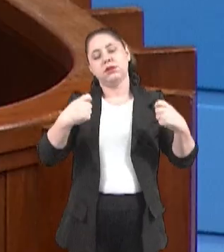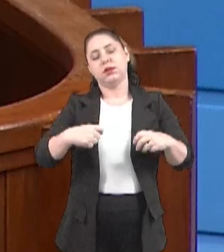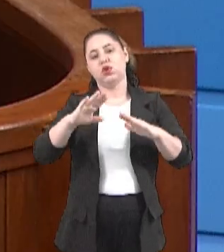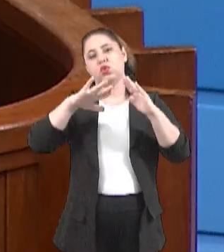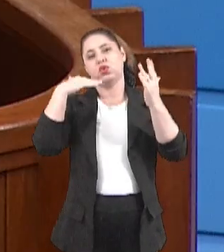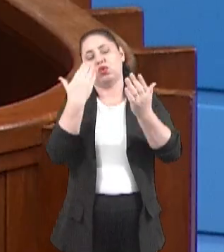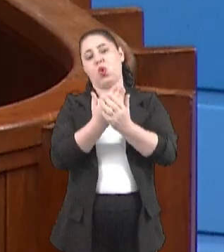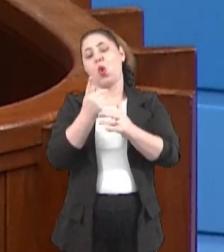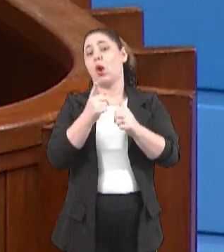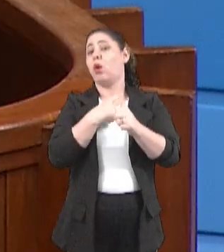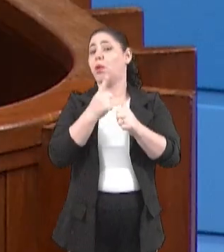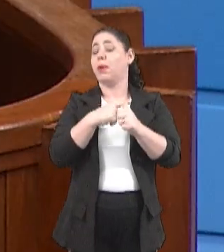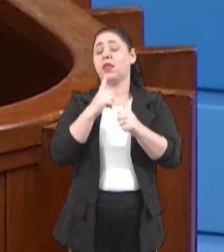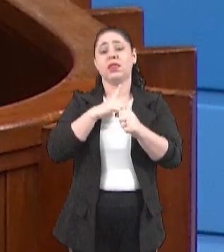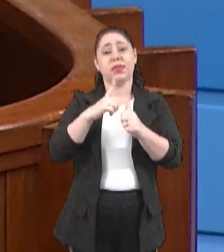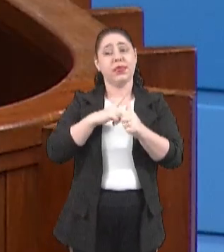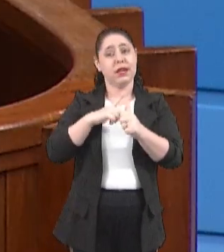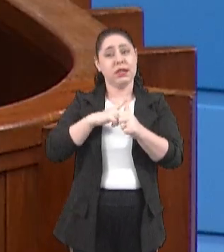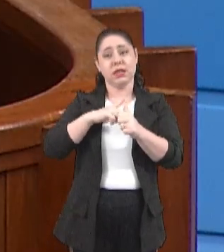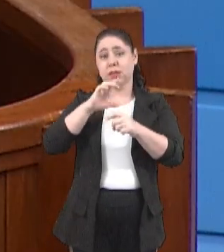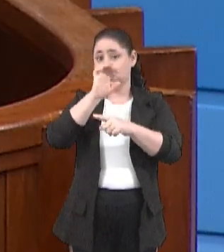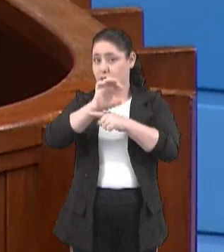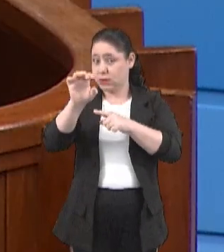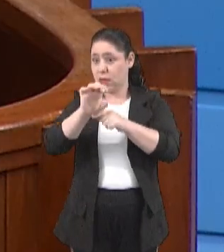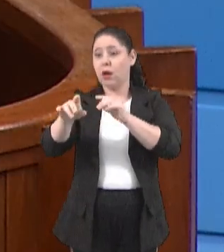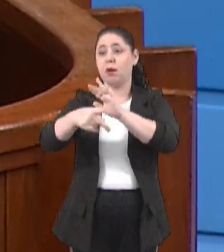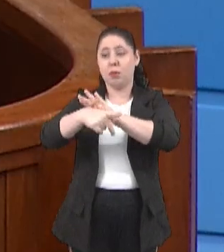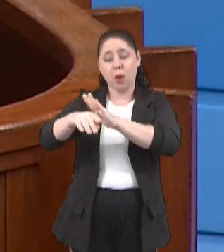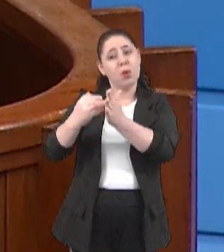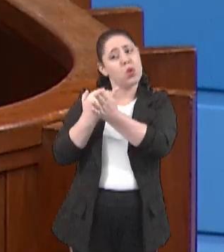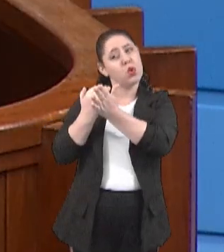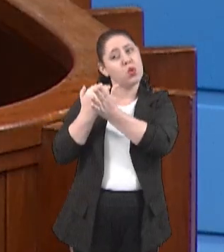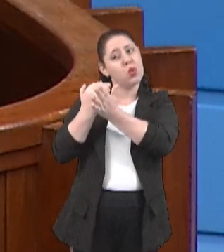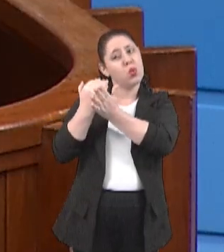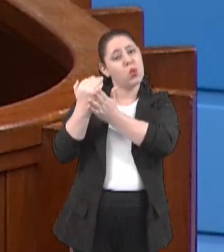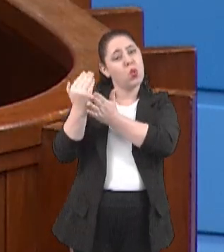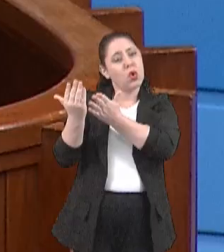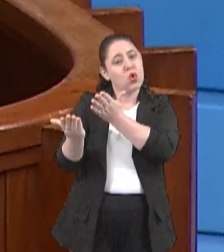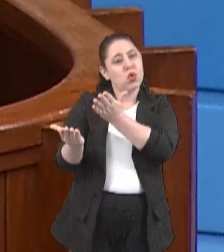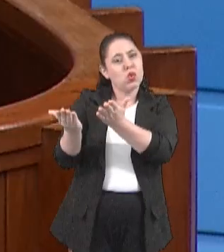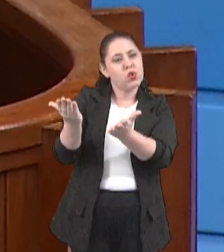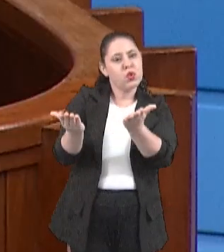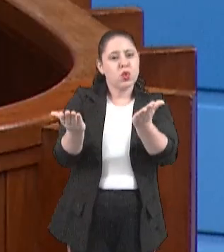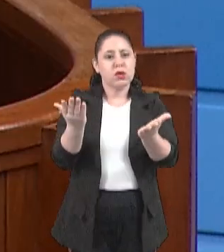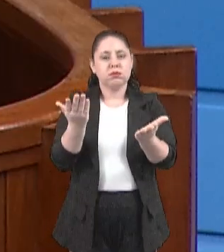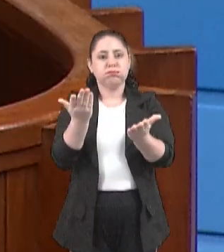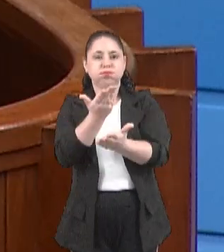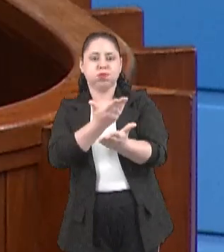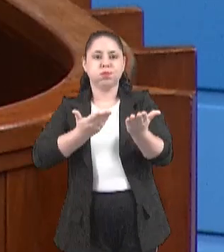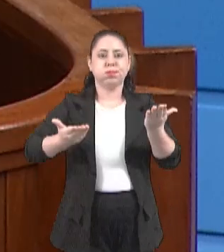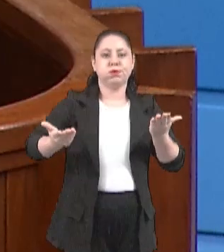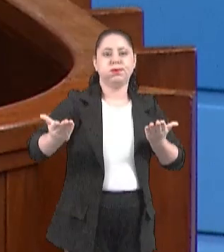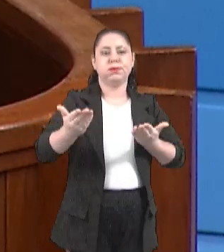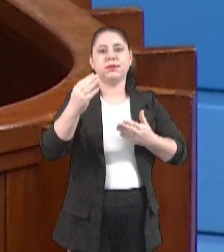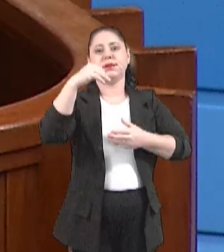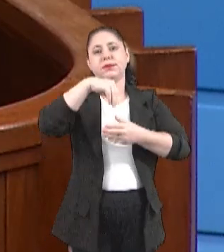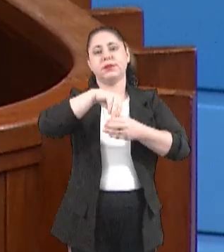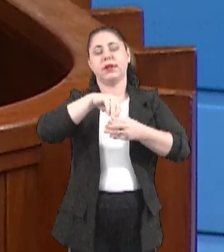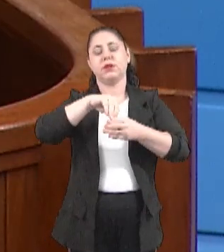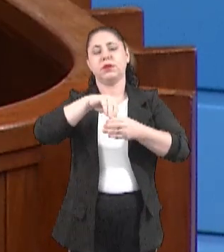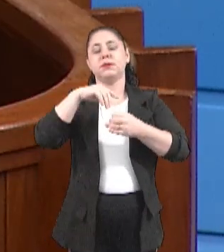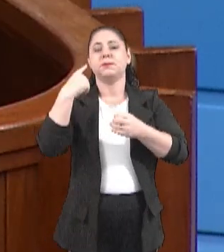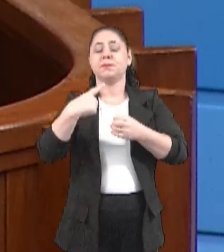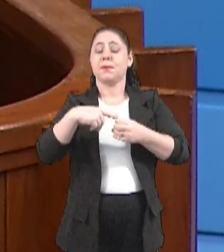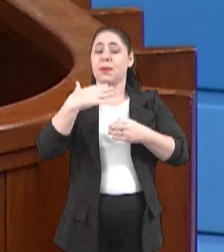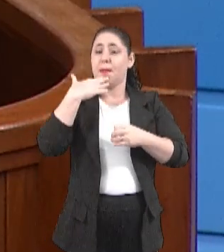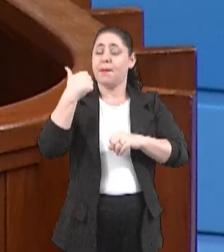necessário ter uma escola estadual para começar a equilibrar as relações dentro da cidade e